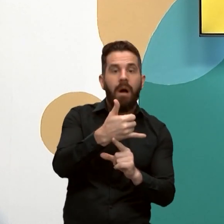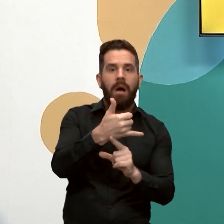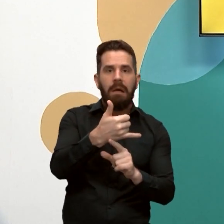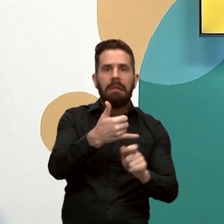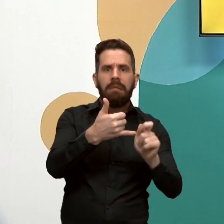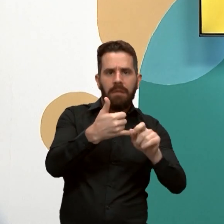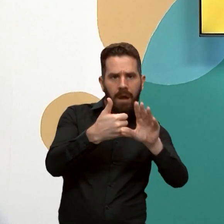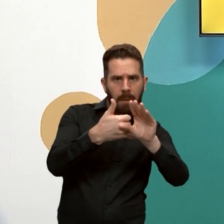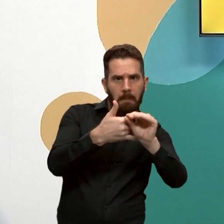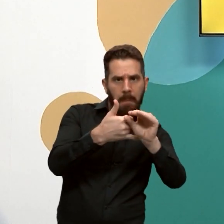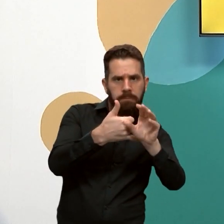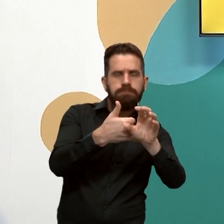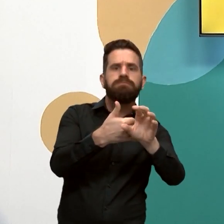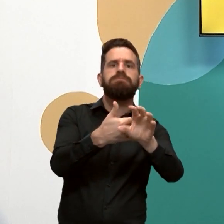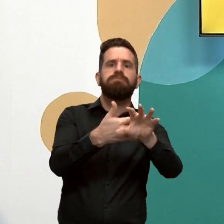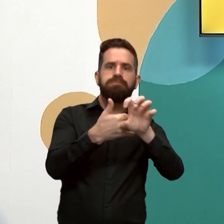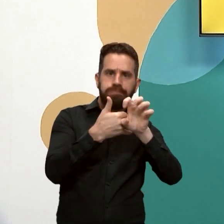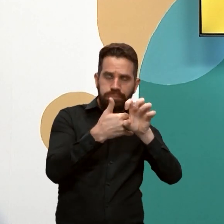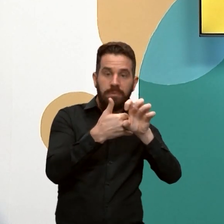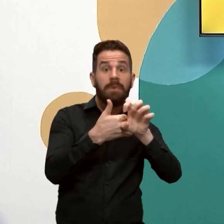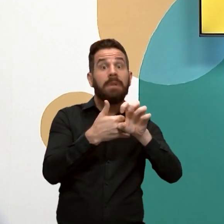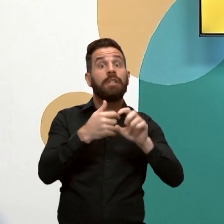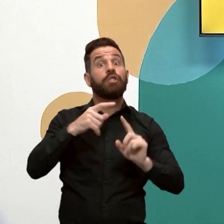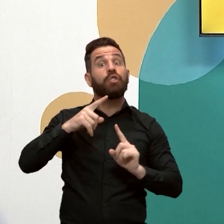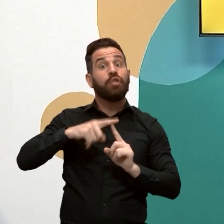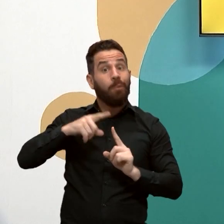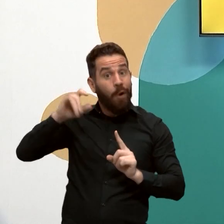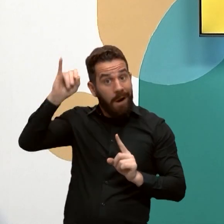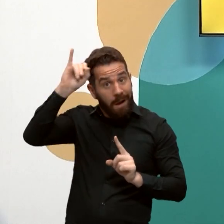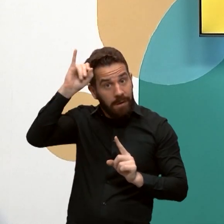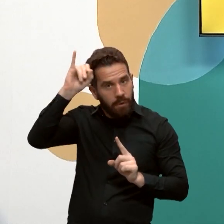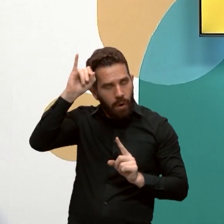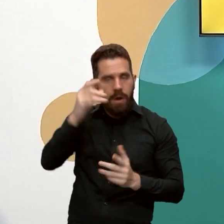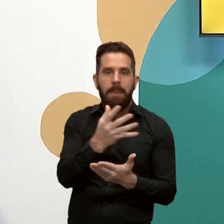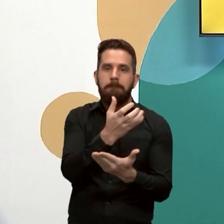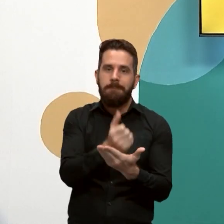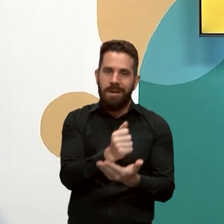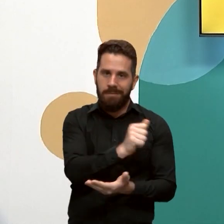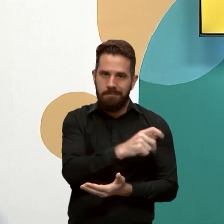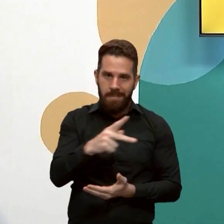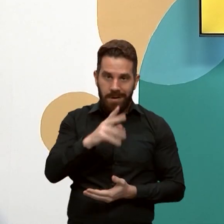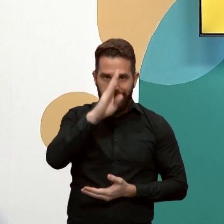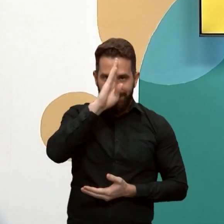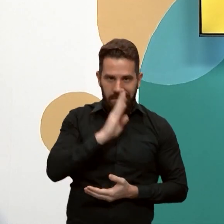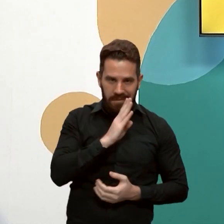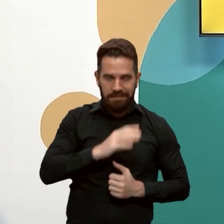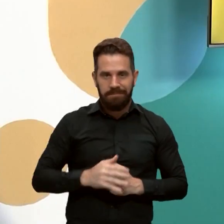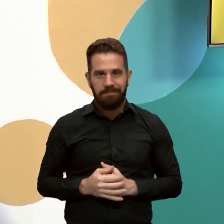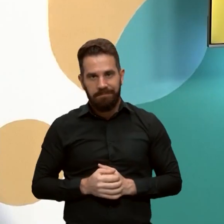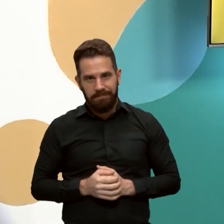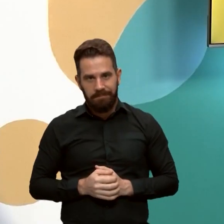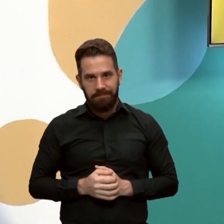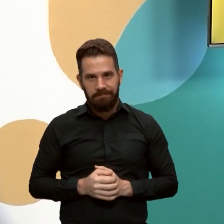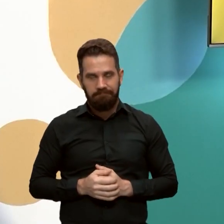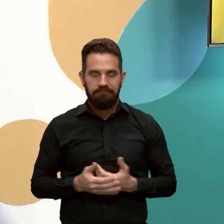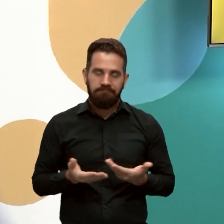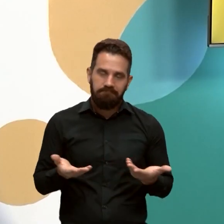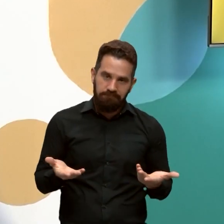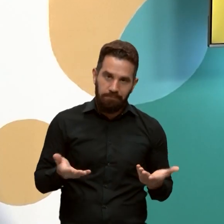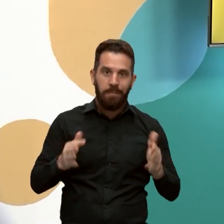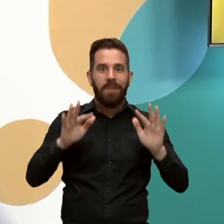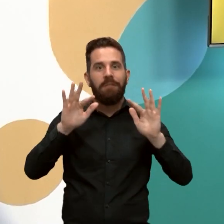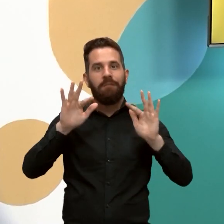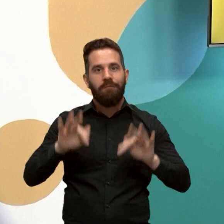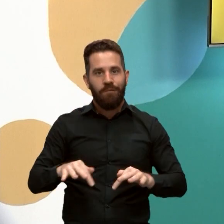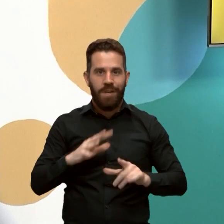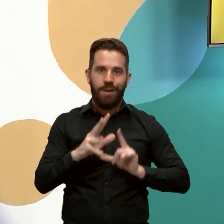código, caso ele tenha modelo Android, e baixe o aplicativo gratuitamente. E assim eu encerro